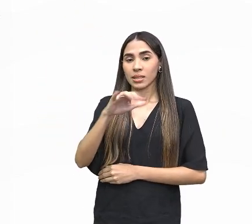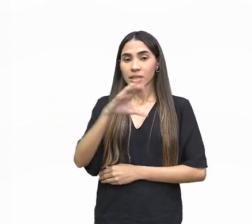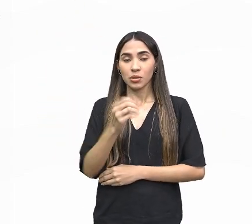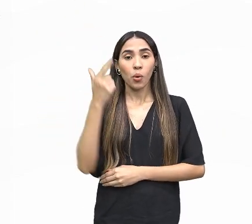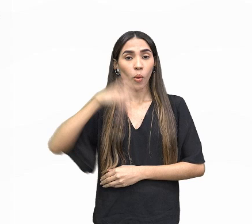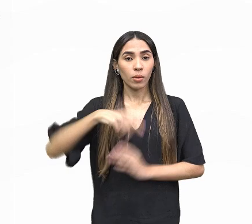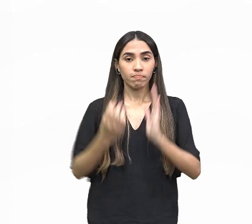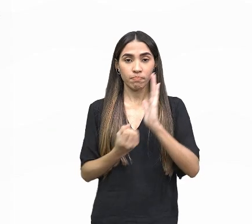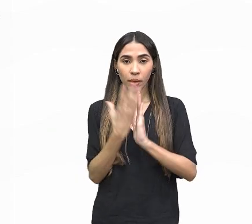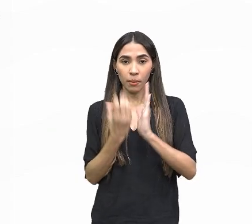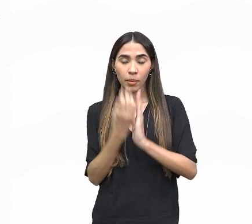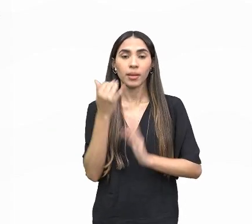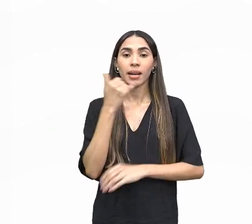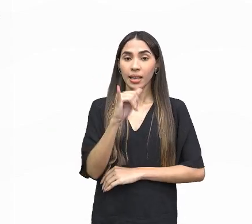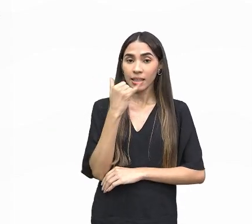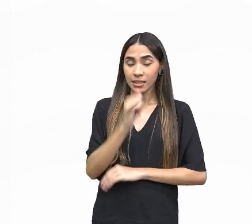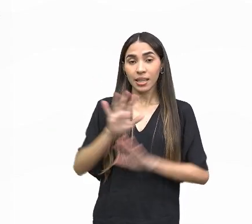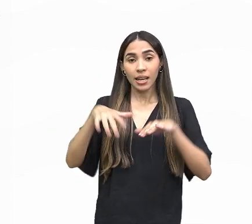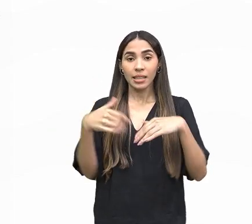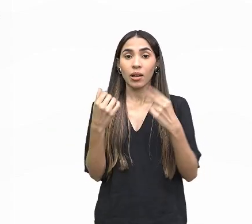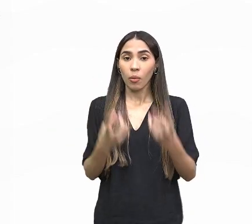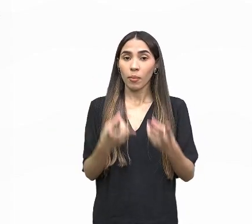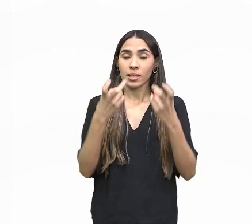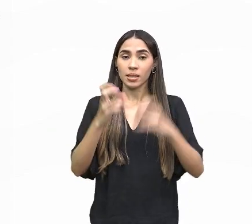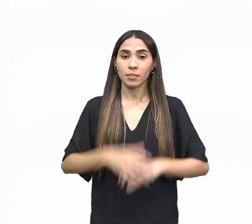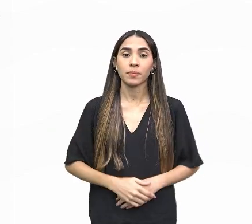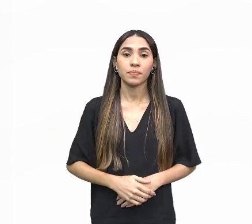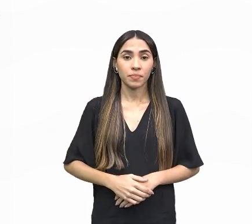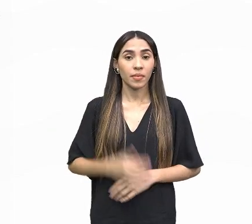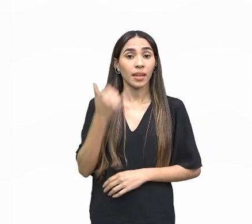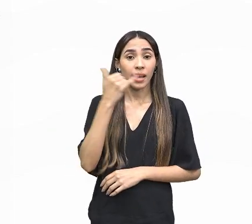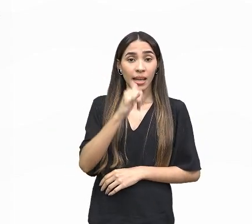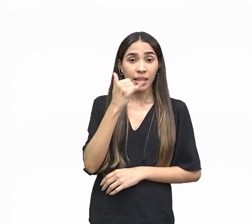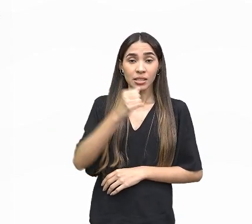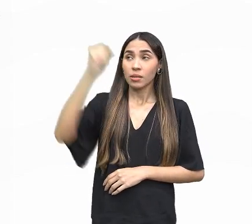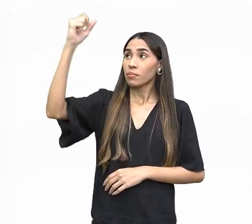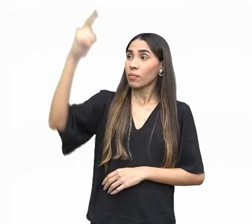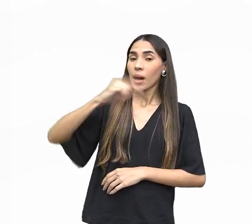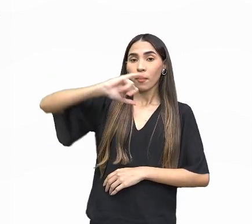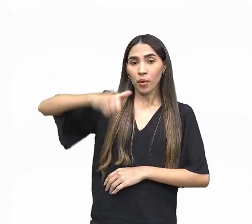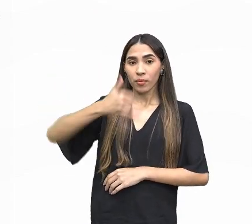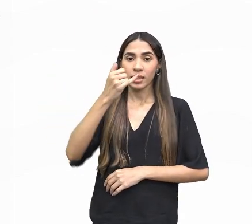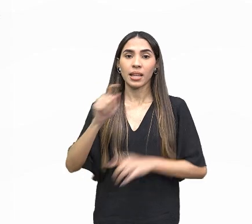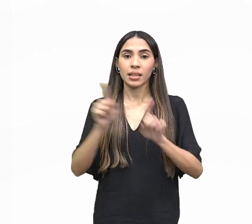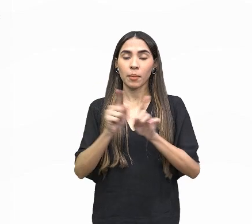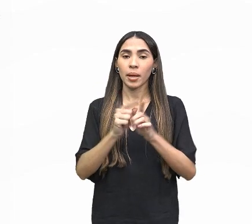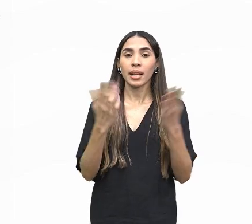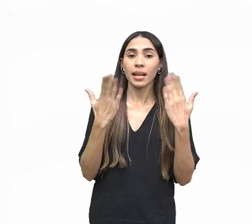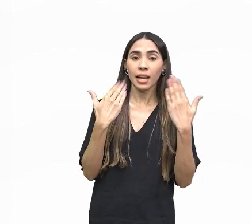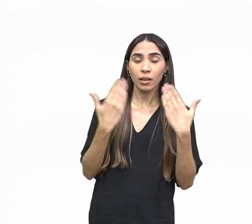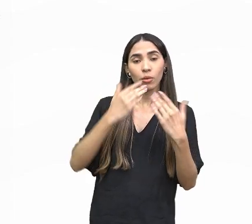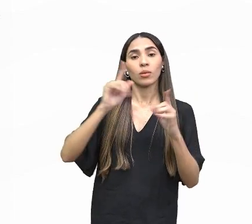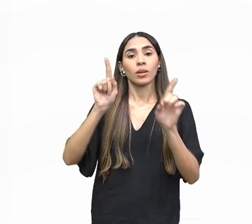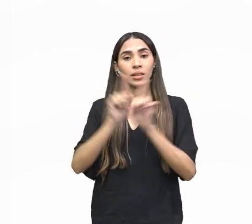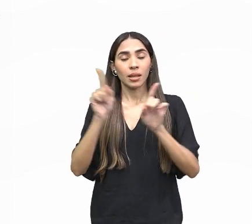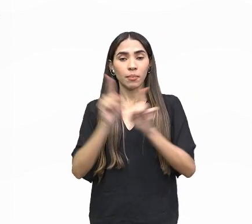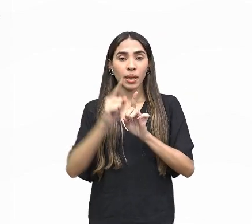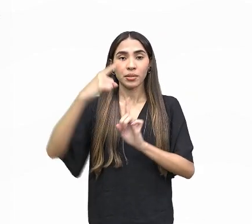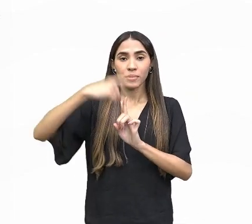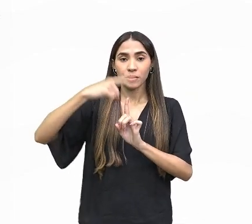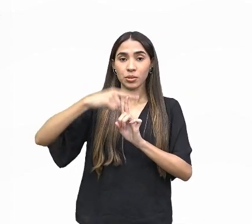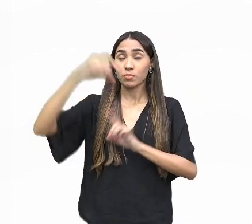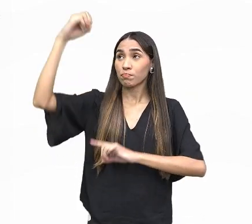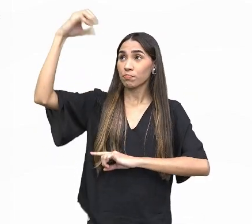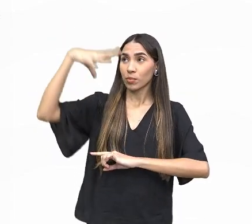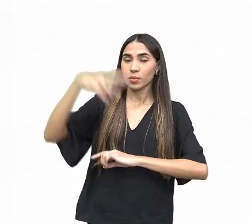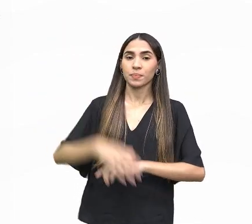produzir eletricidade. Então veja que a energia do sol ela é aproveitada tanto na forma de calor quanto pela sua forma de